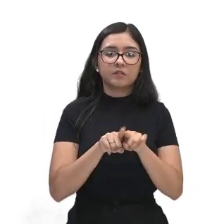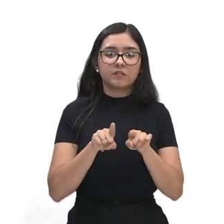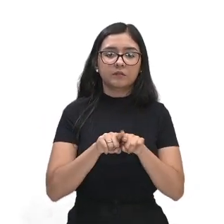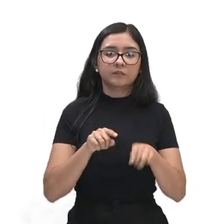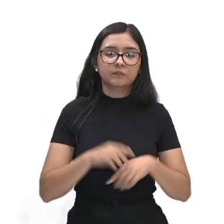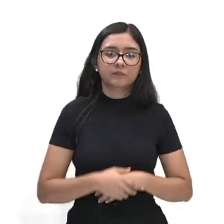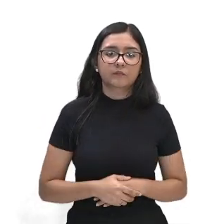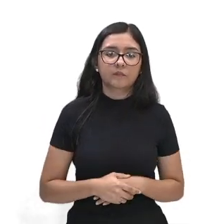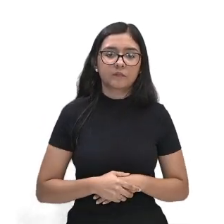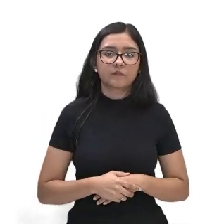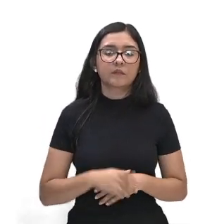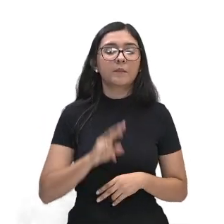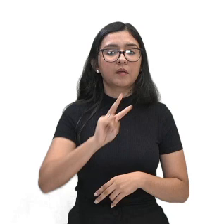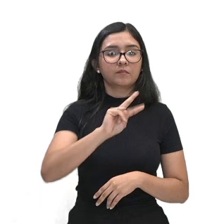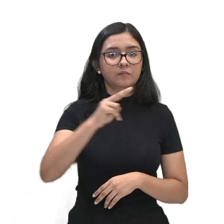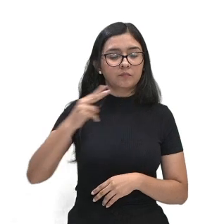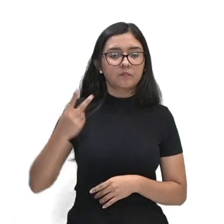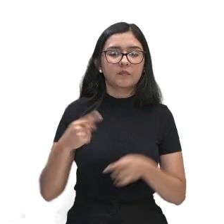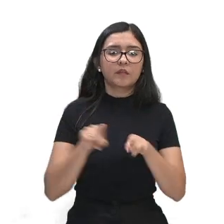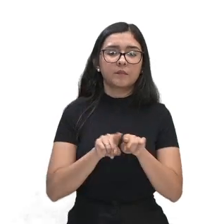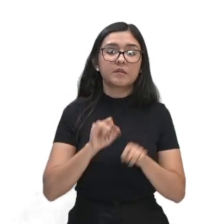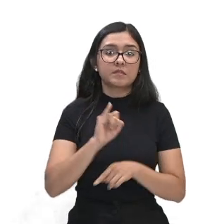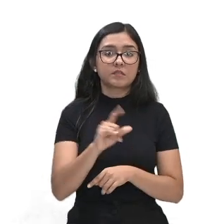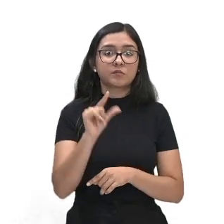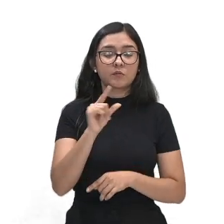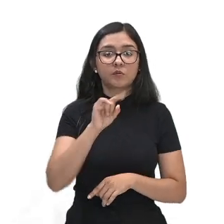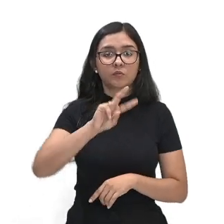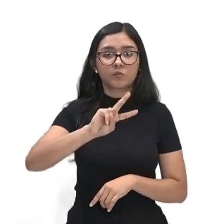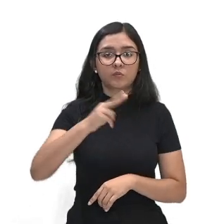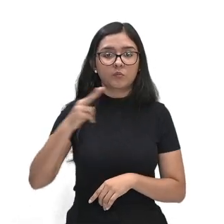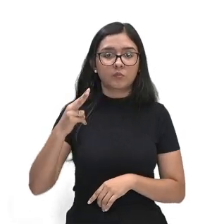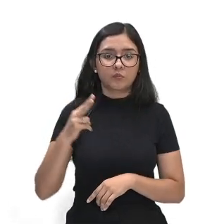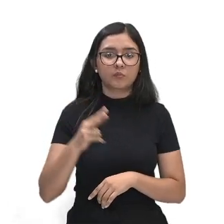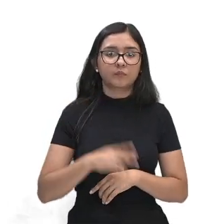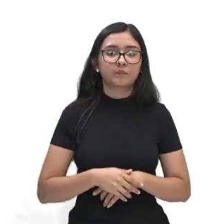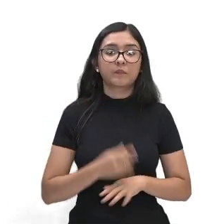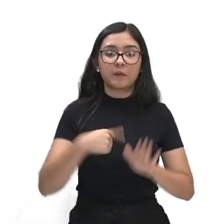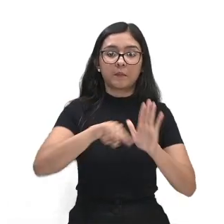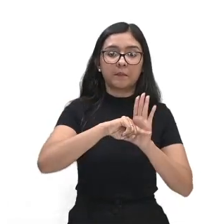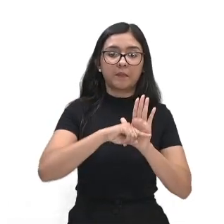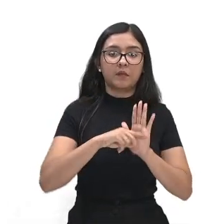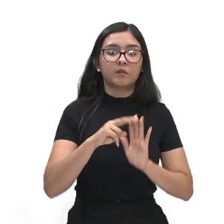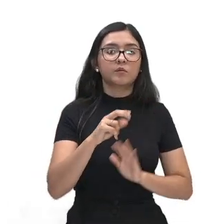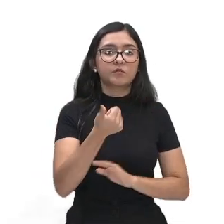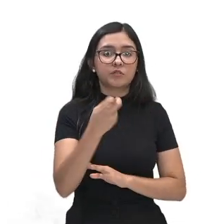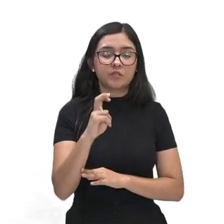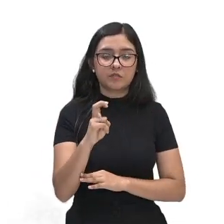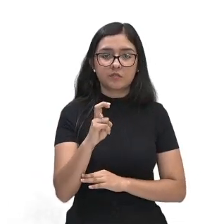os expoentes. Pessoal, quando eu diminuo, vai ficar assim, ó, menos 15